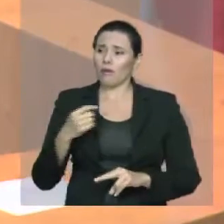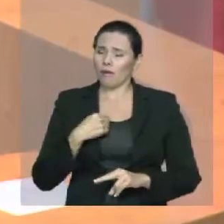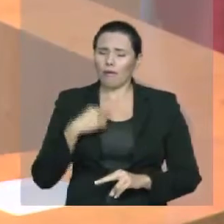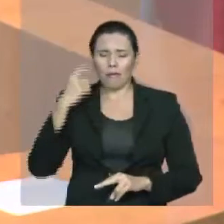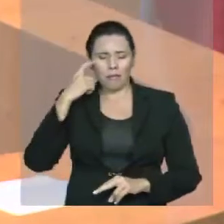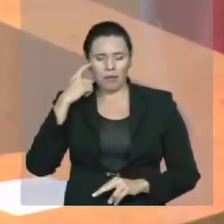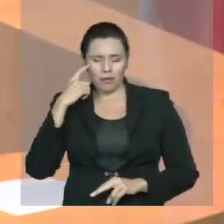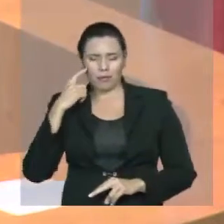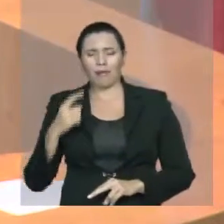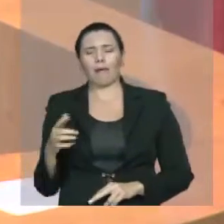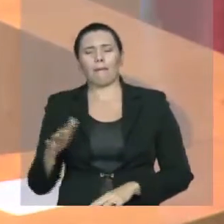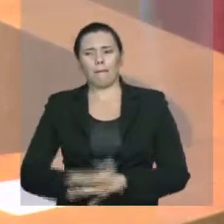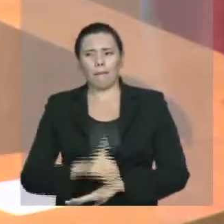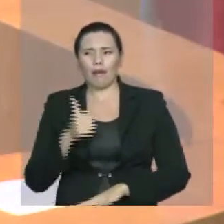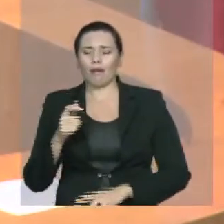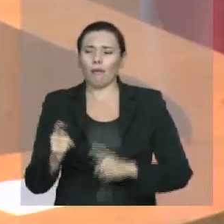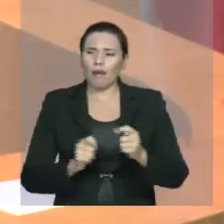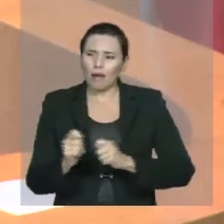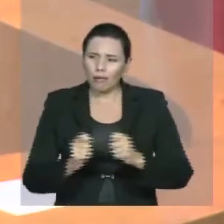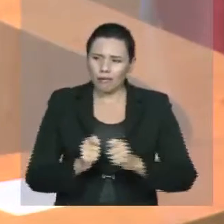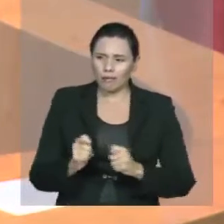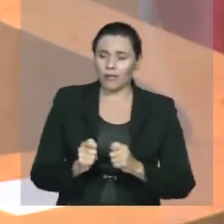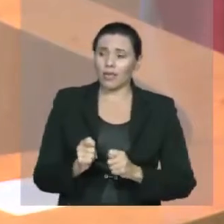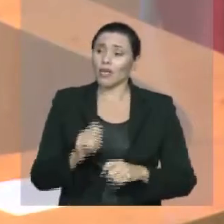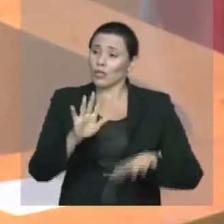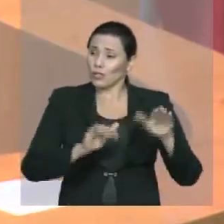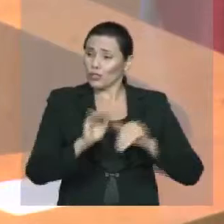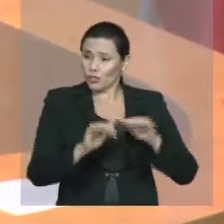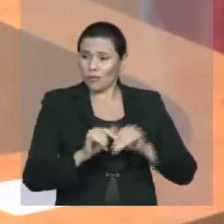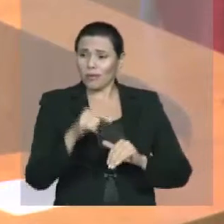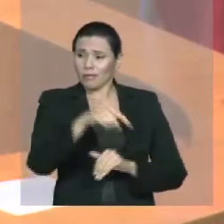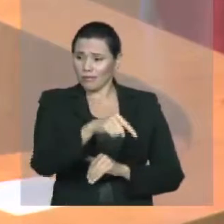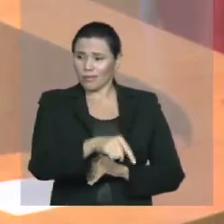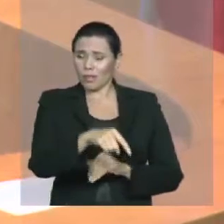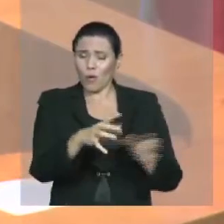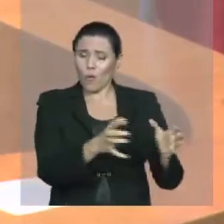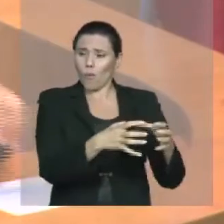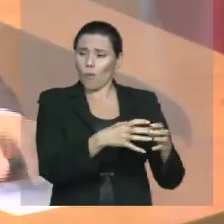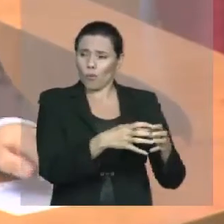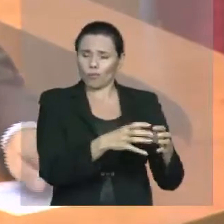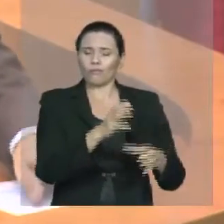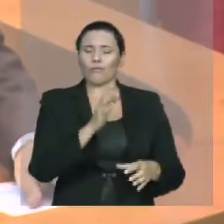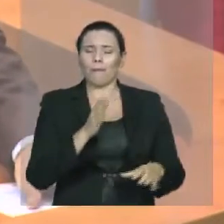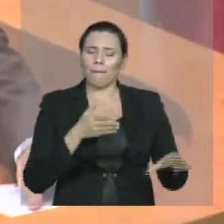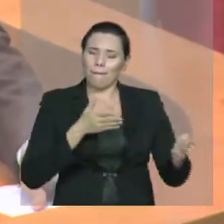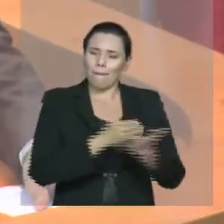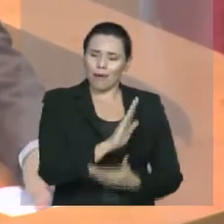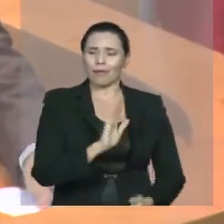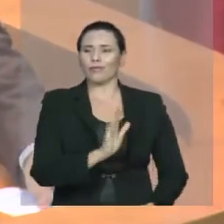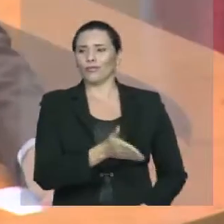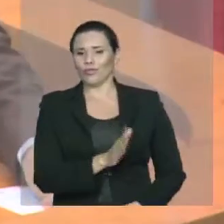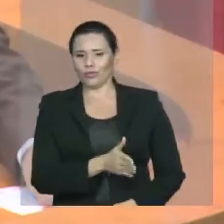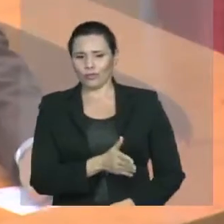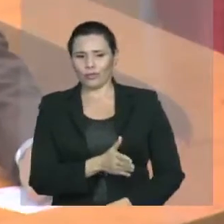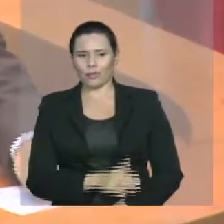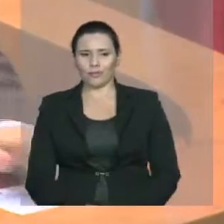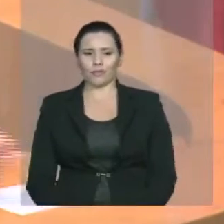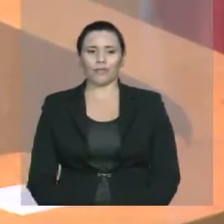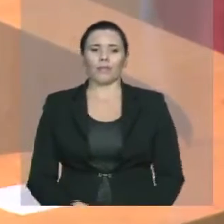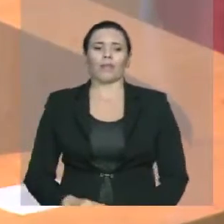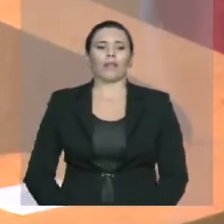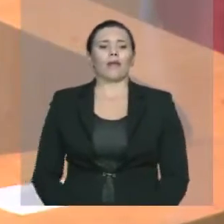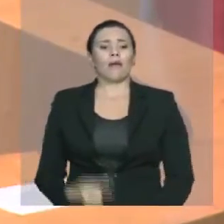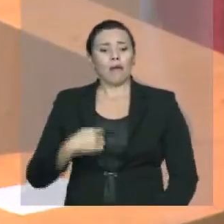dito. Então, compreendemos as dificuldades porque passam o país, o estado do Maranhão, mas